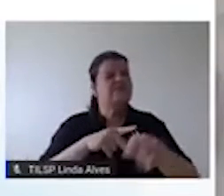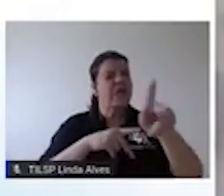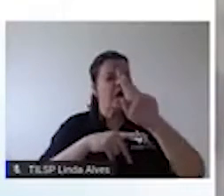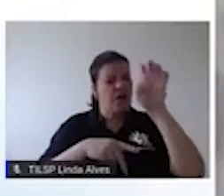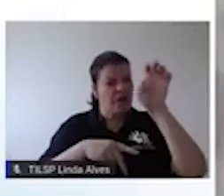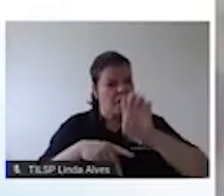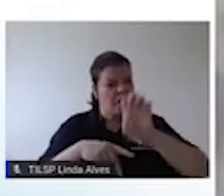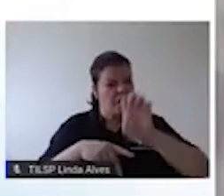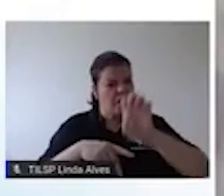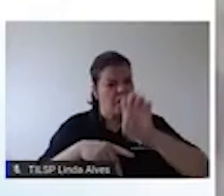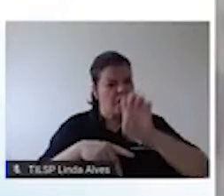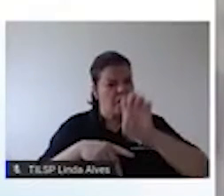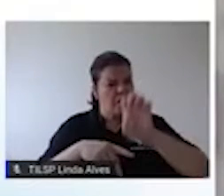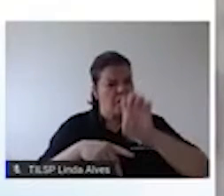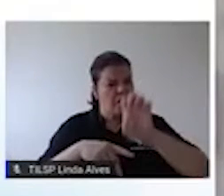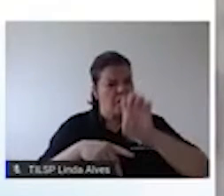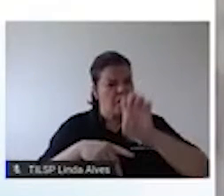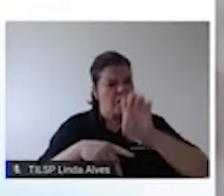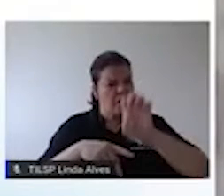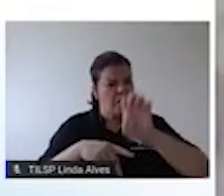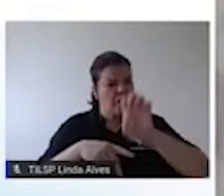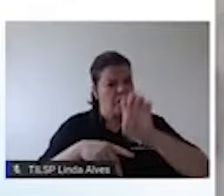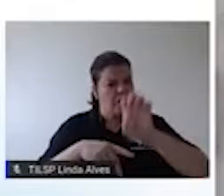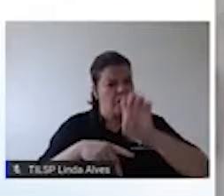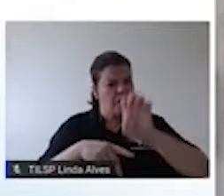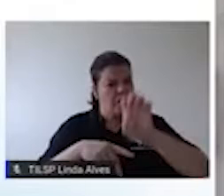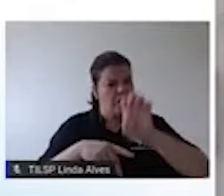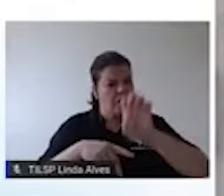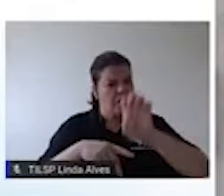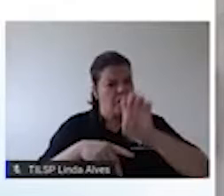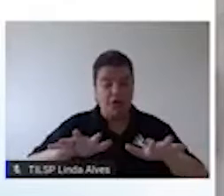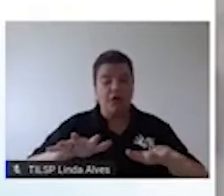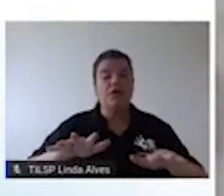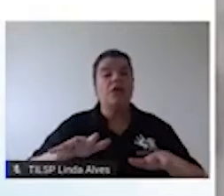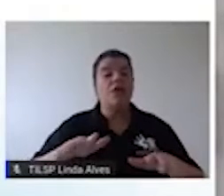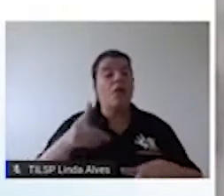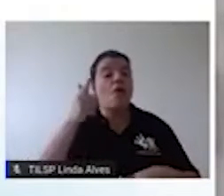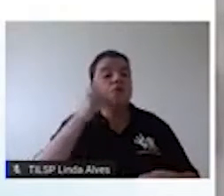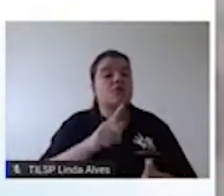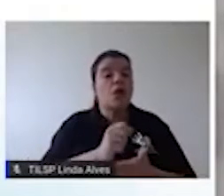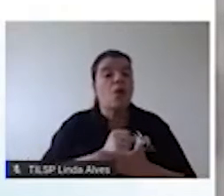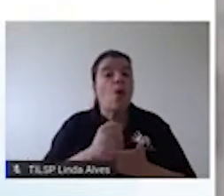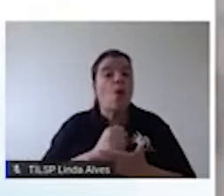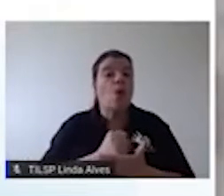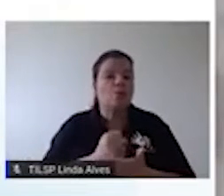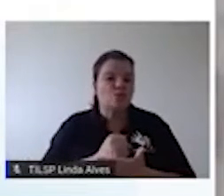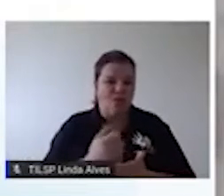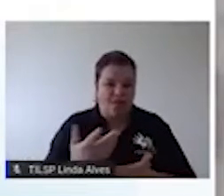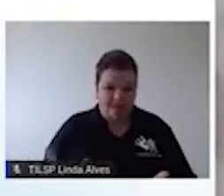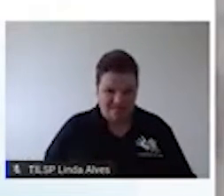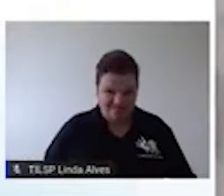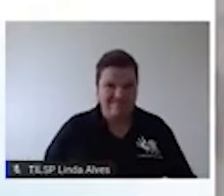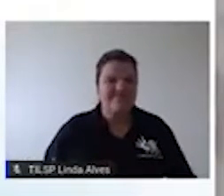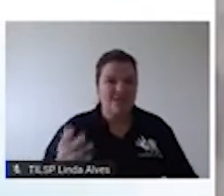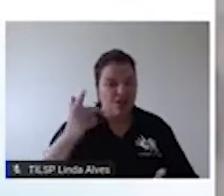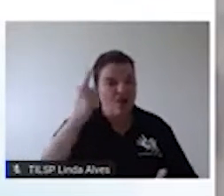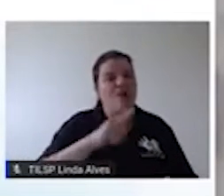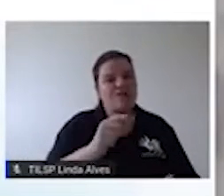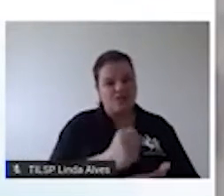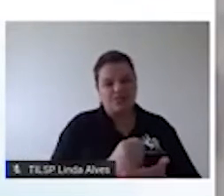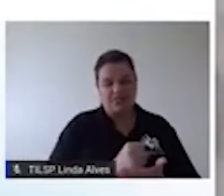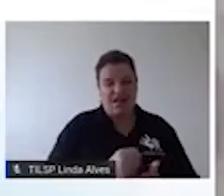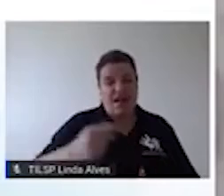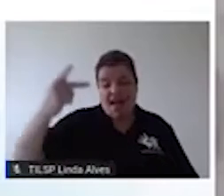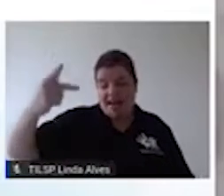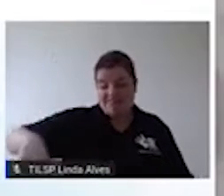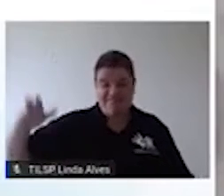que tiveram explosão de casos no início, puderam controlar, não é? Ao menos durante aquilo